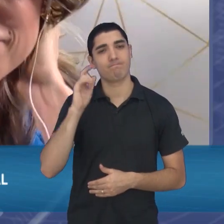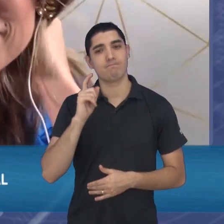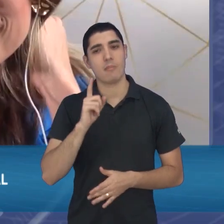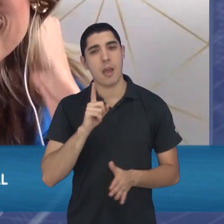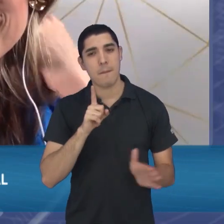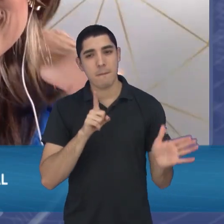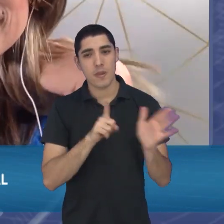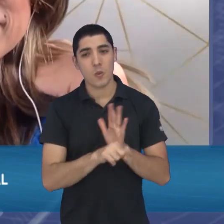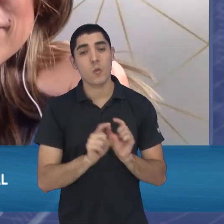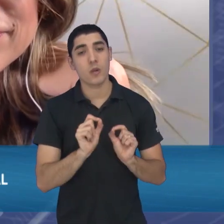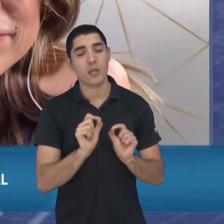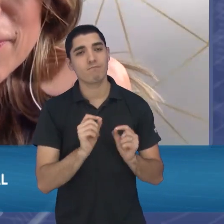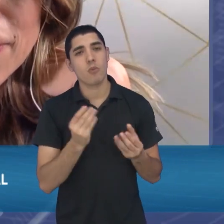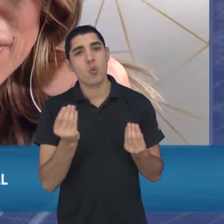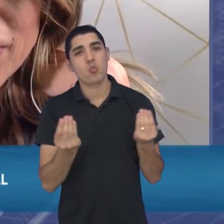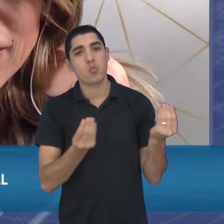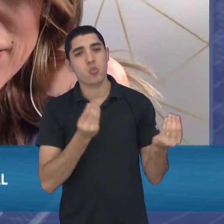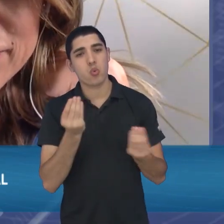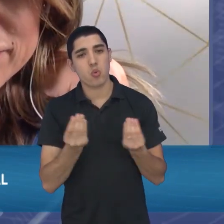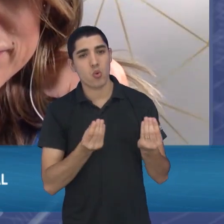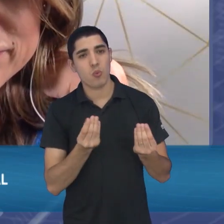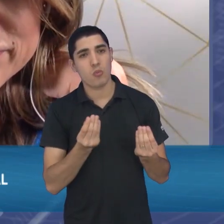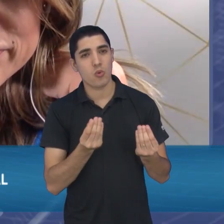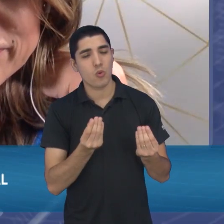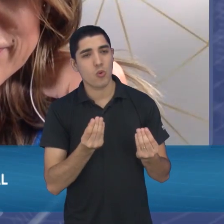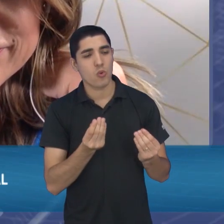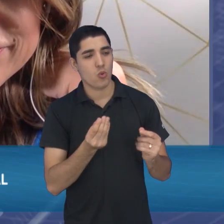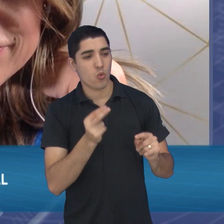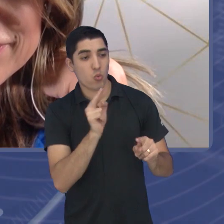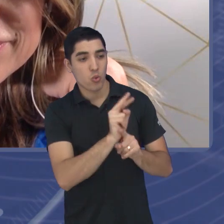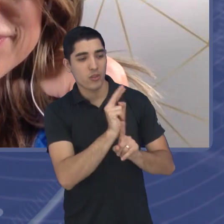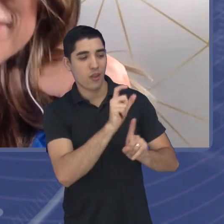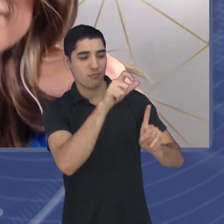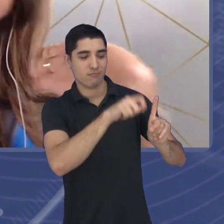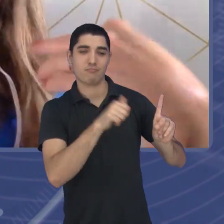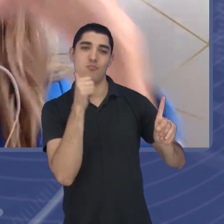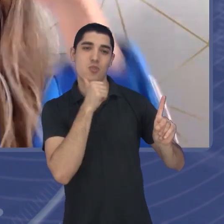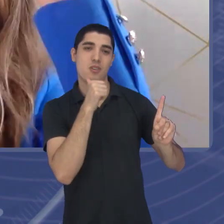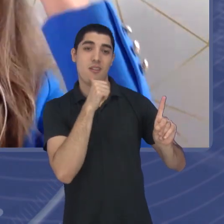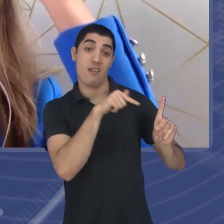calar, como cuidar de quem cuida?